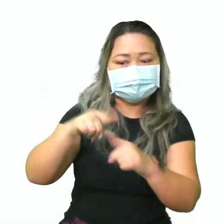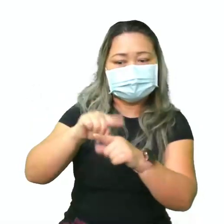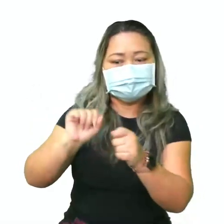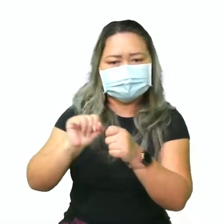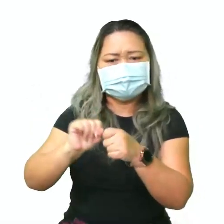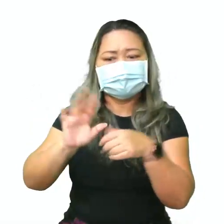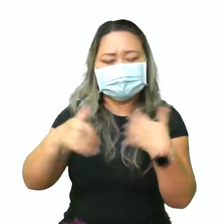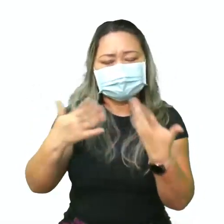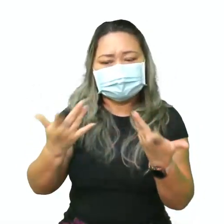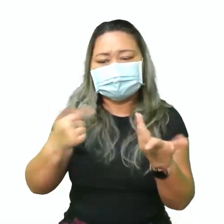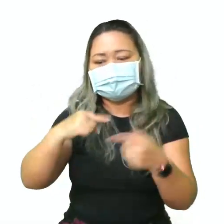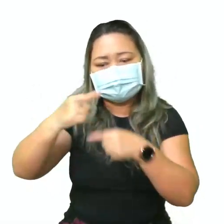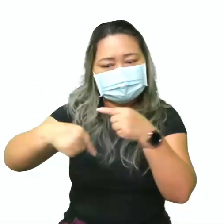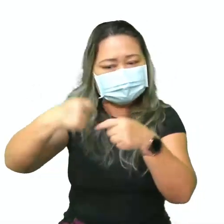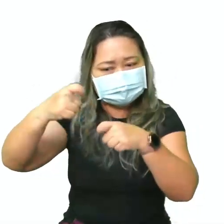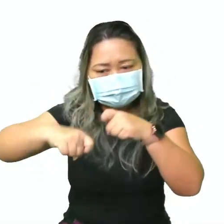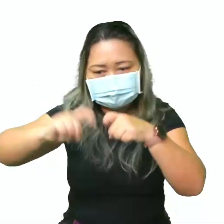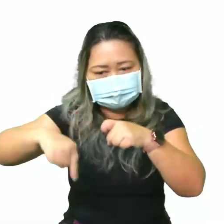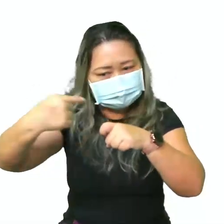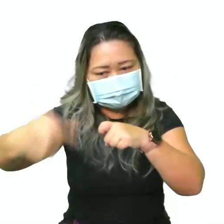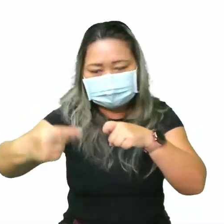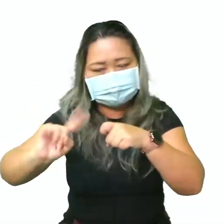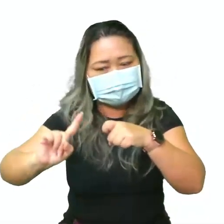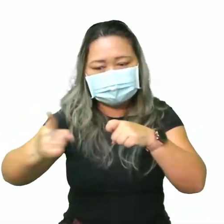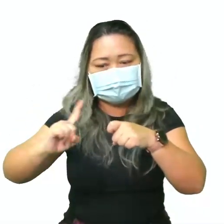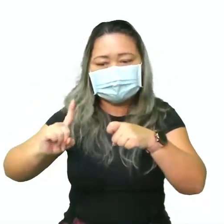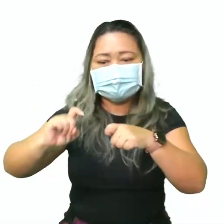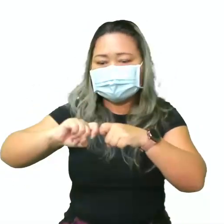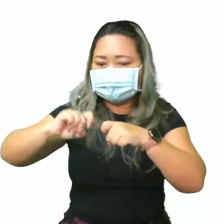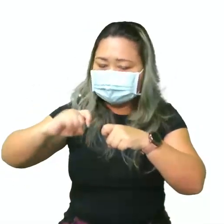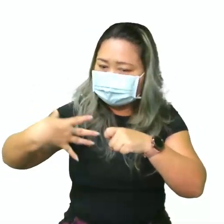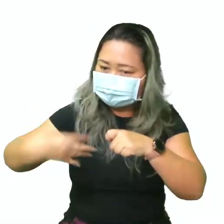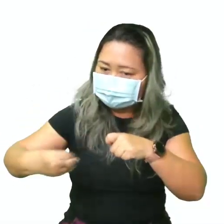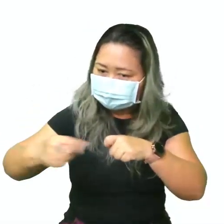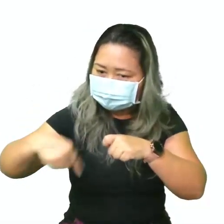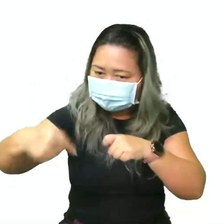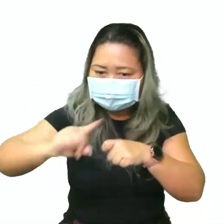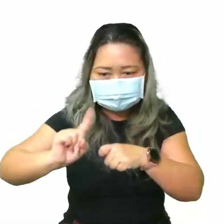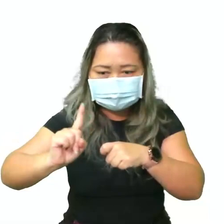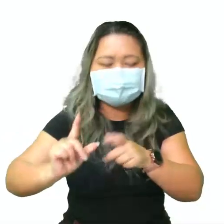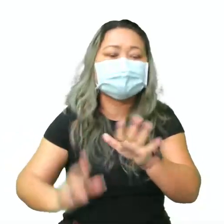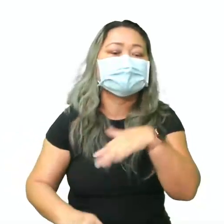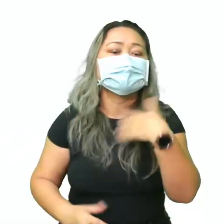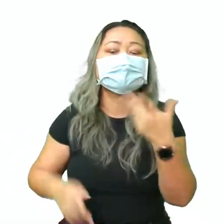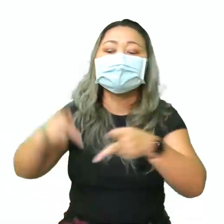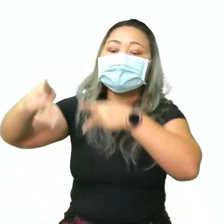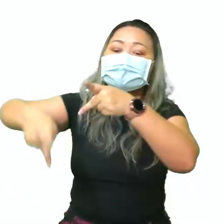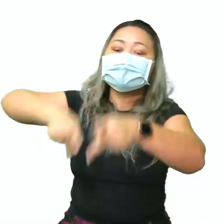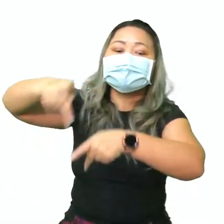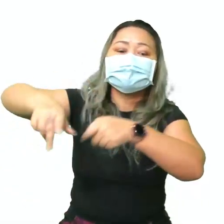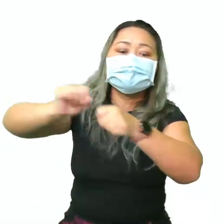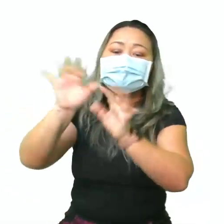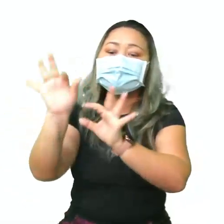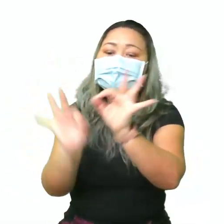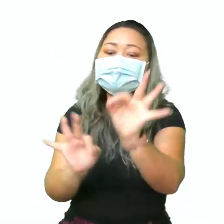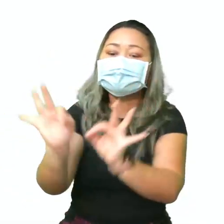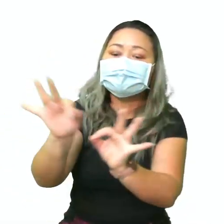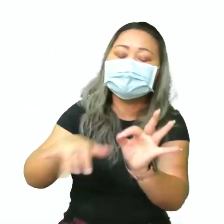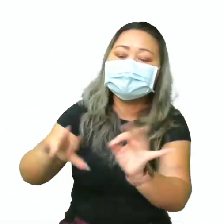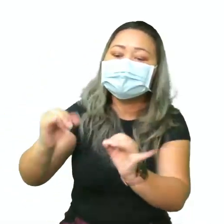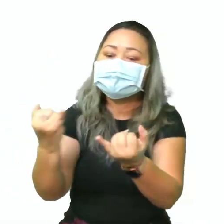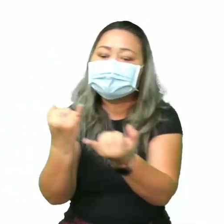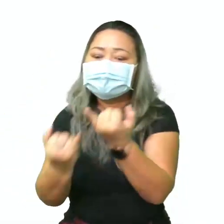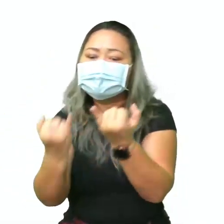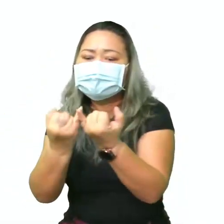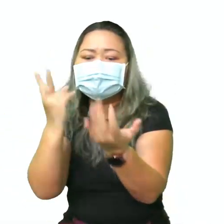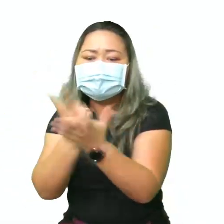eles vão procurar os seus parceiros da mesma espécie, mas a gente tá falando aqui que pode acontecer. Então, quando você tem ali no caso, tá, do